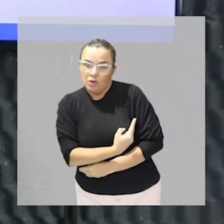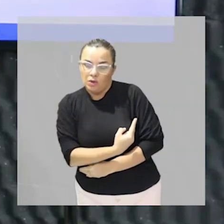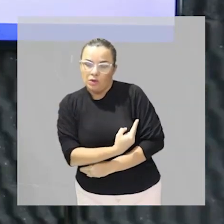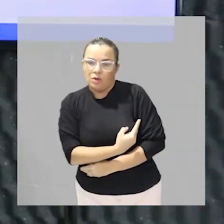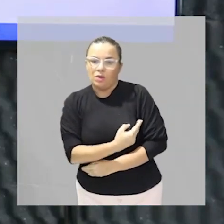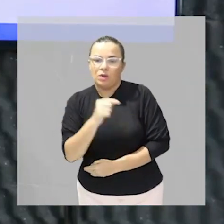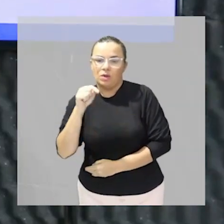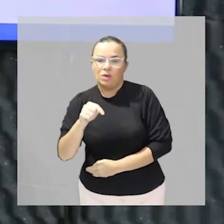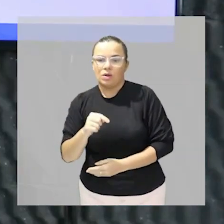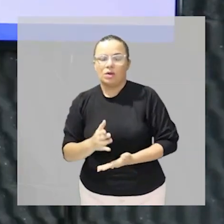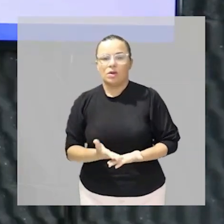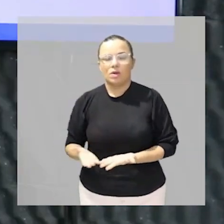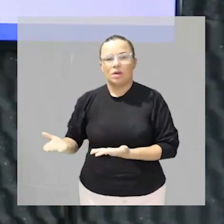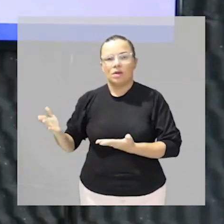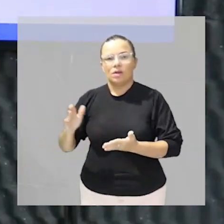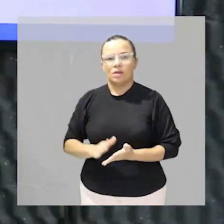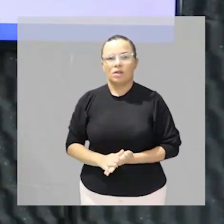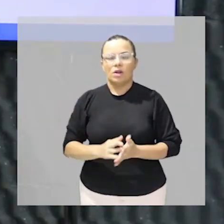que é uma democracia